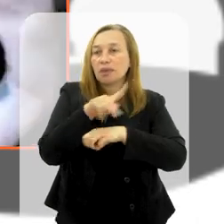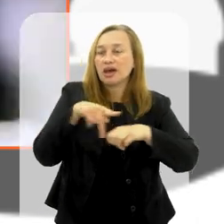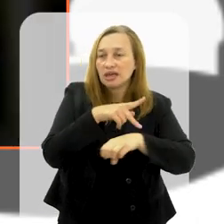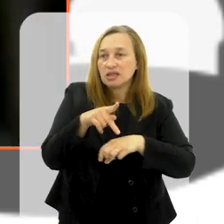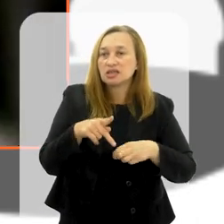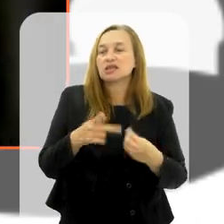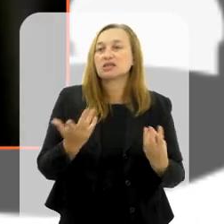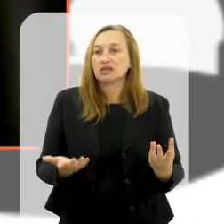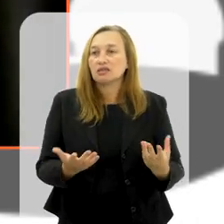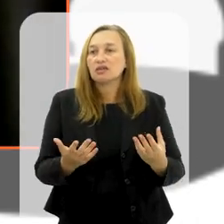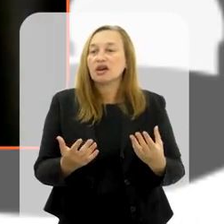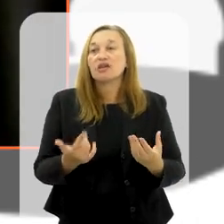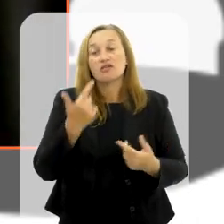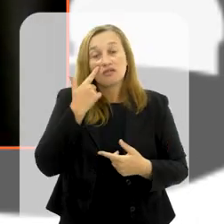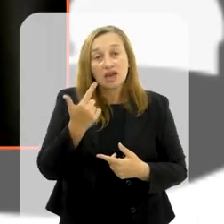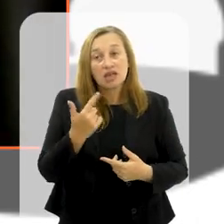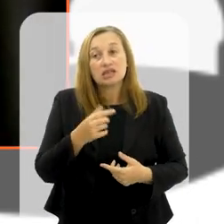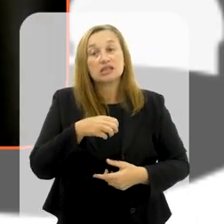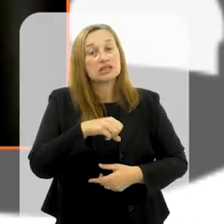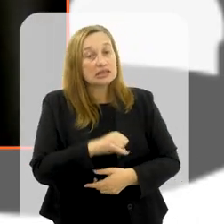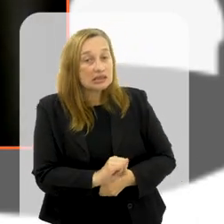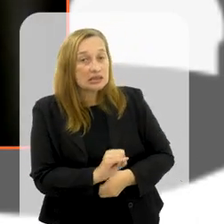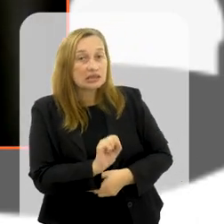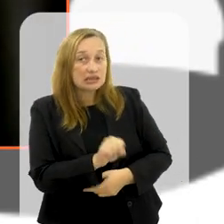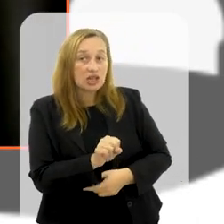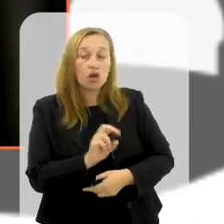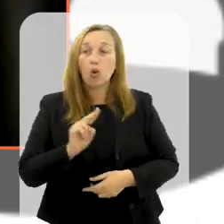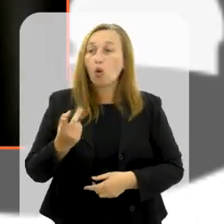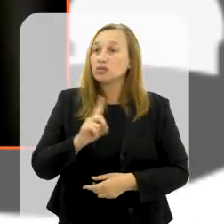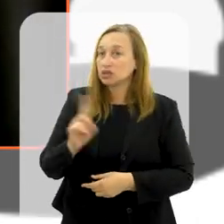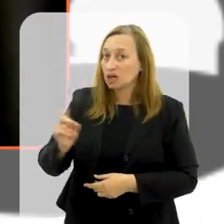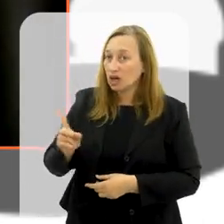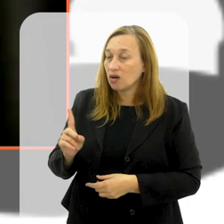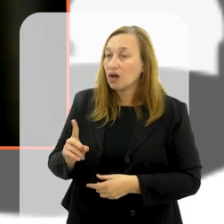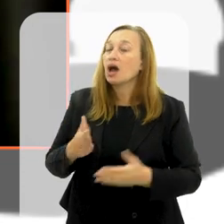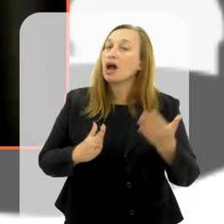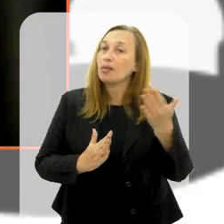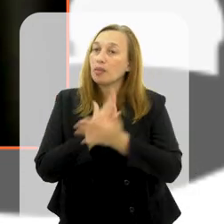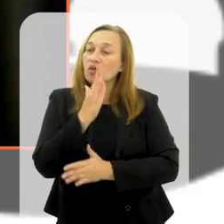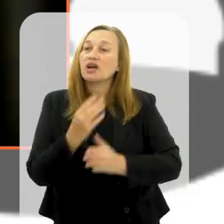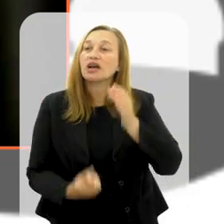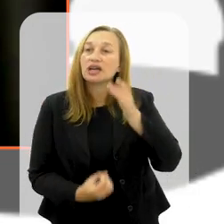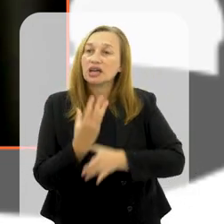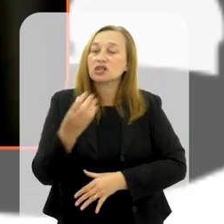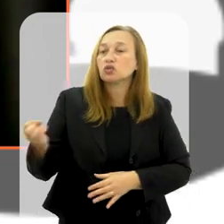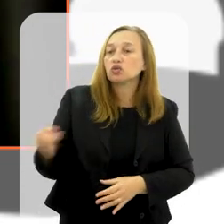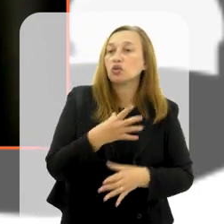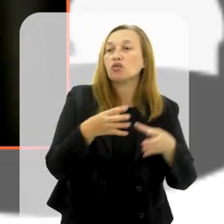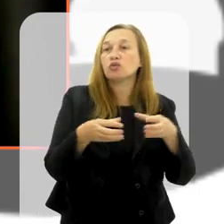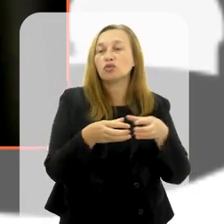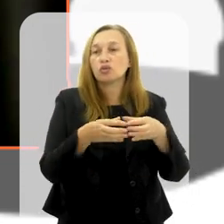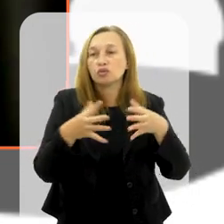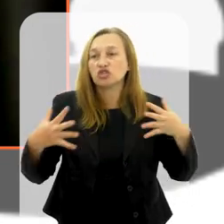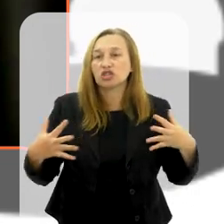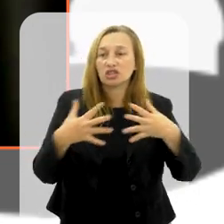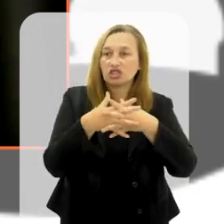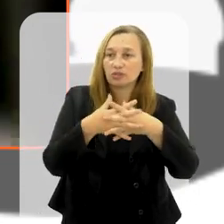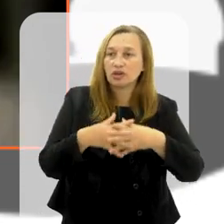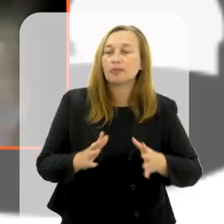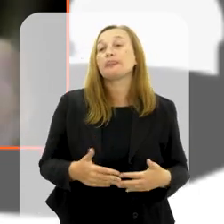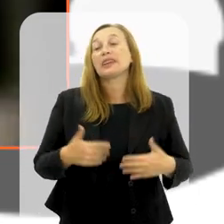países então vão deliberar se podem ou não confirmar e aprovar a criação de um novo grupo de